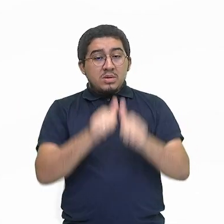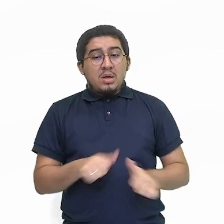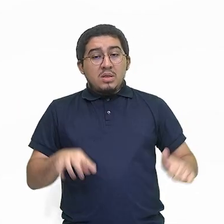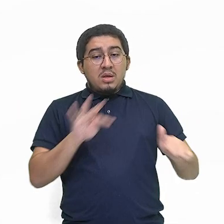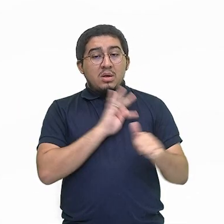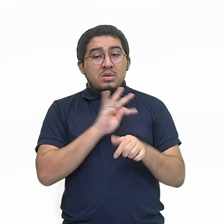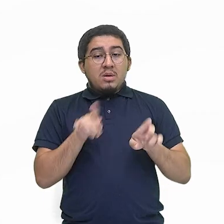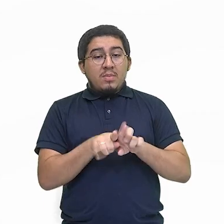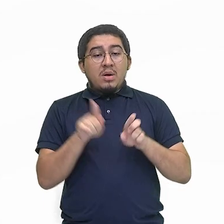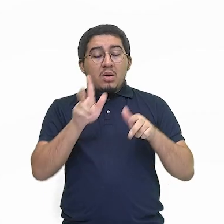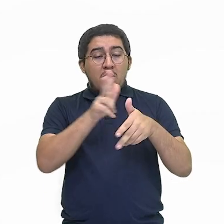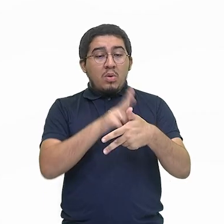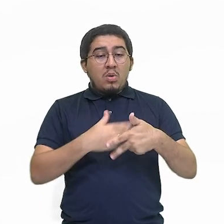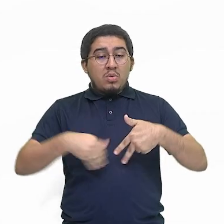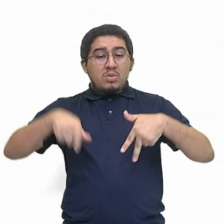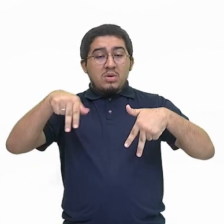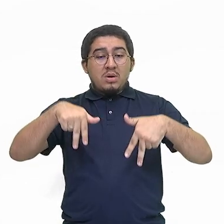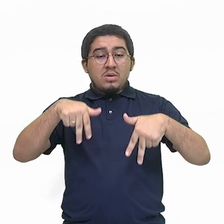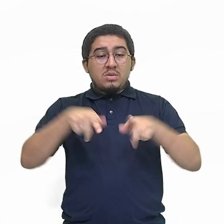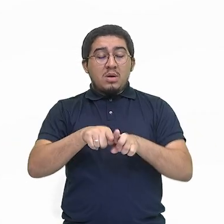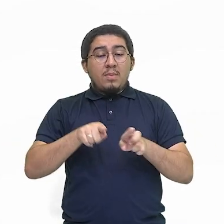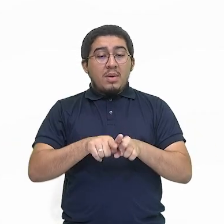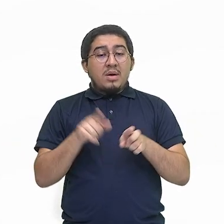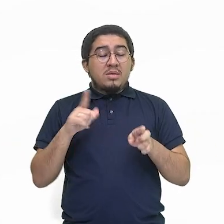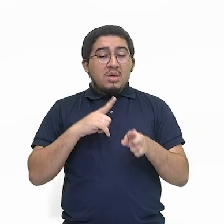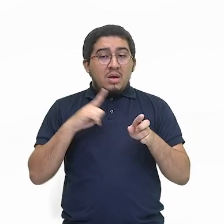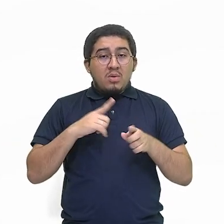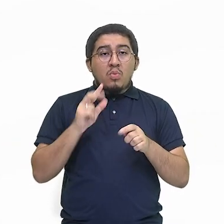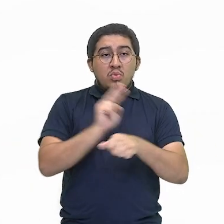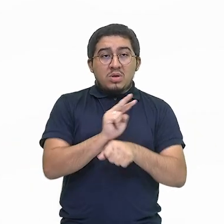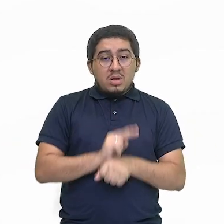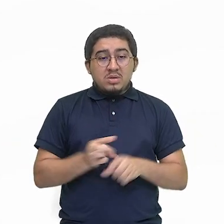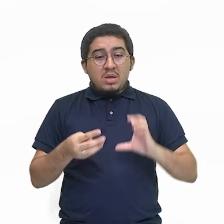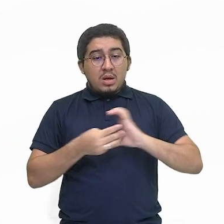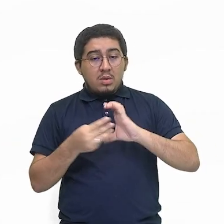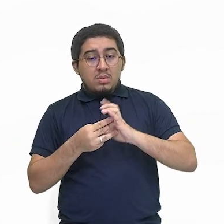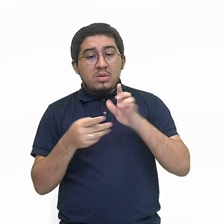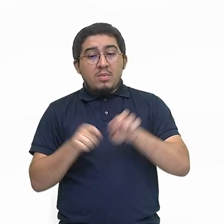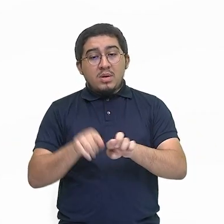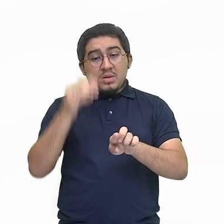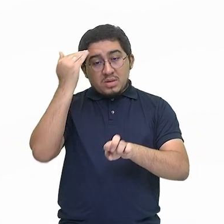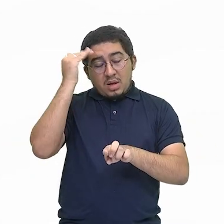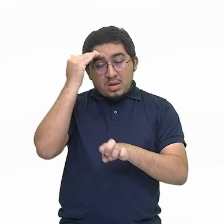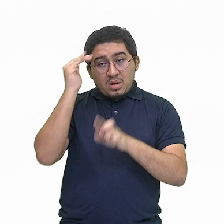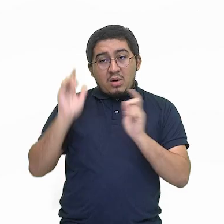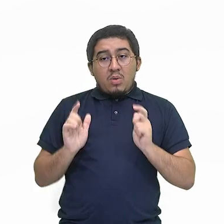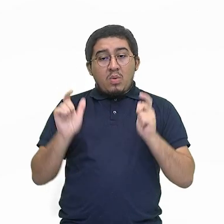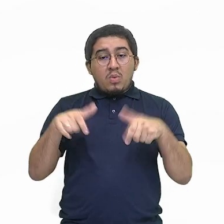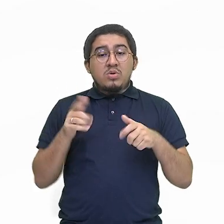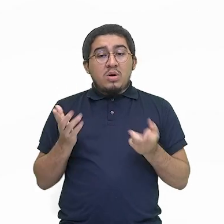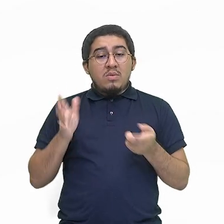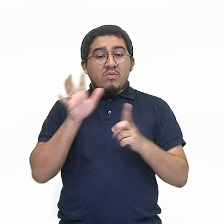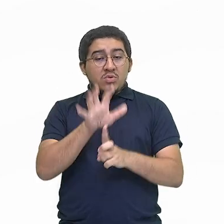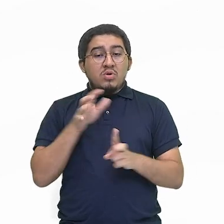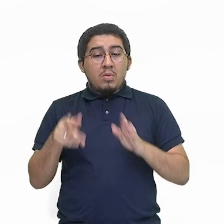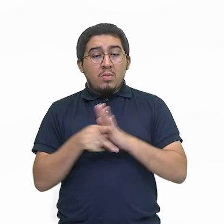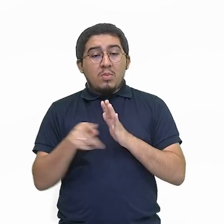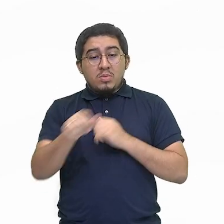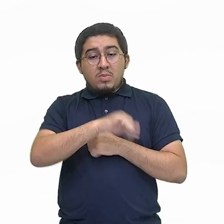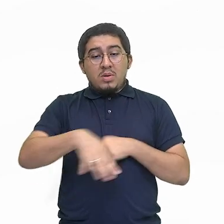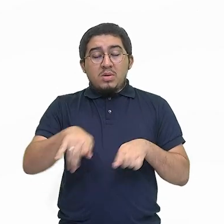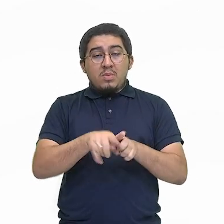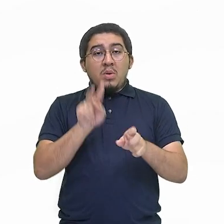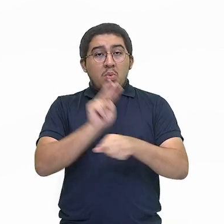avançar em técnicas como clonagem e terapia celular, além de compreender impactos ambientais e a conservação